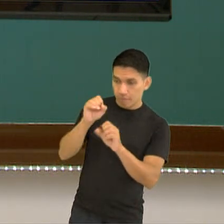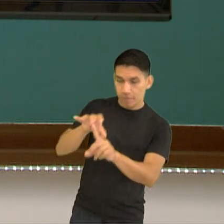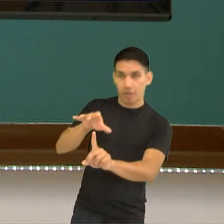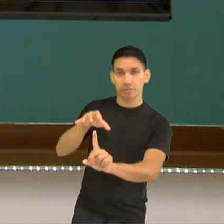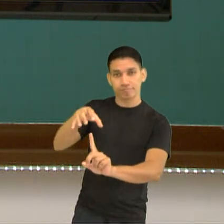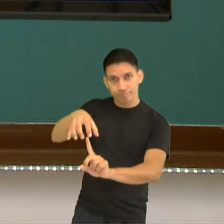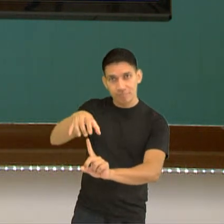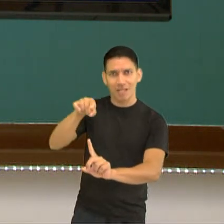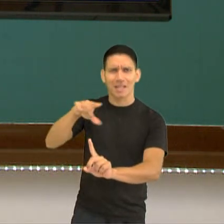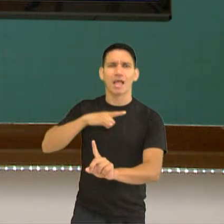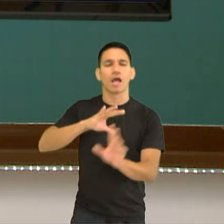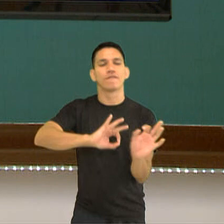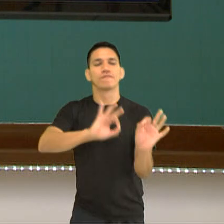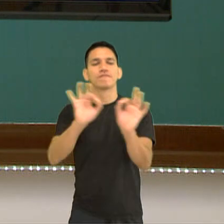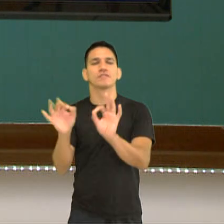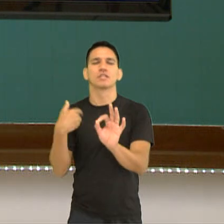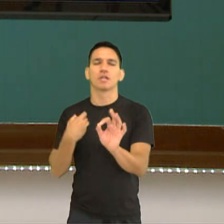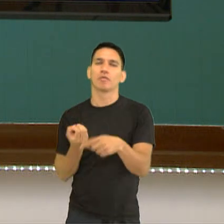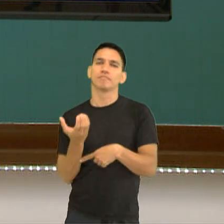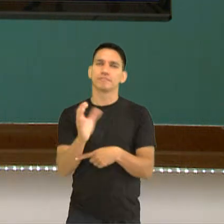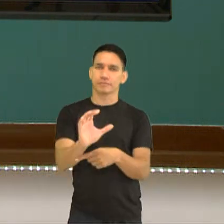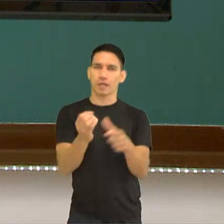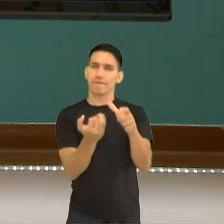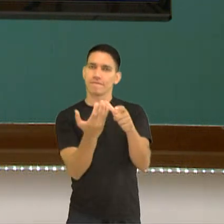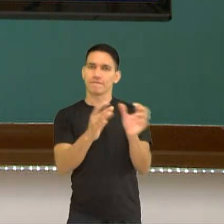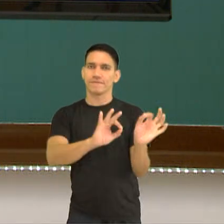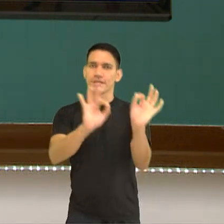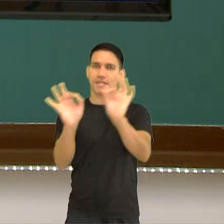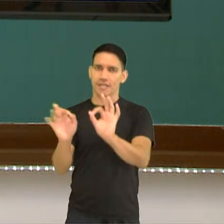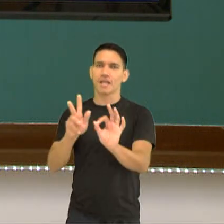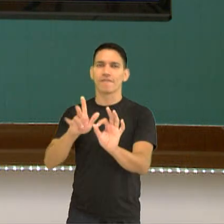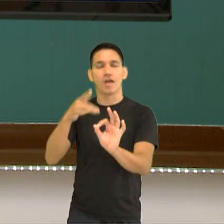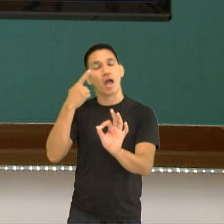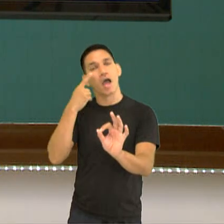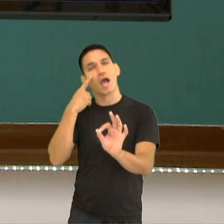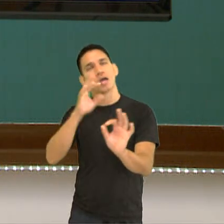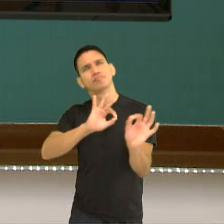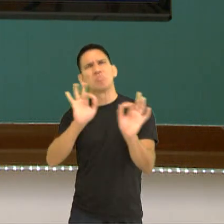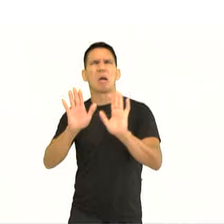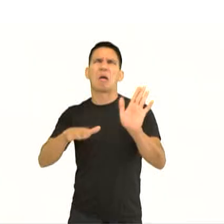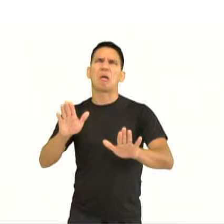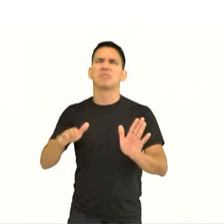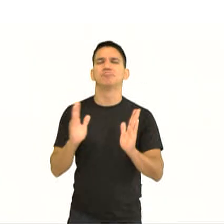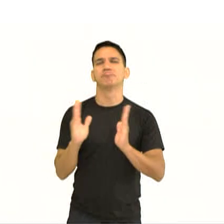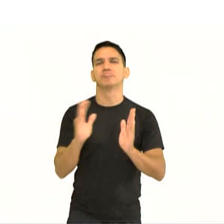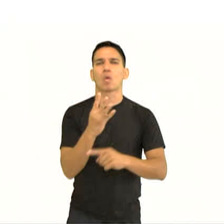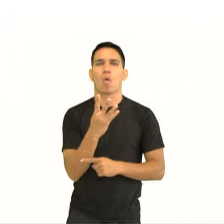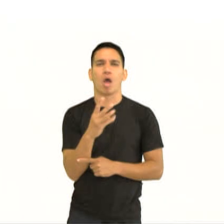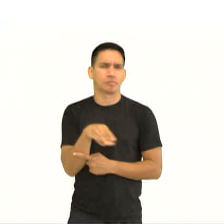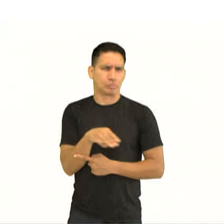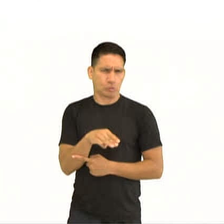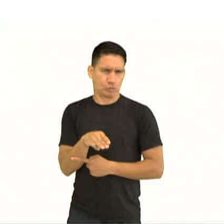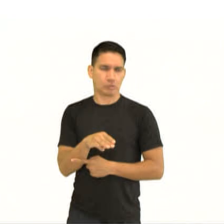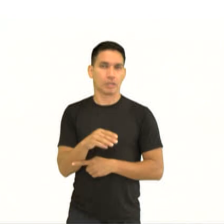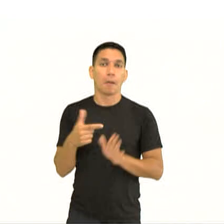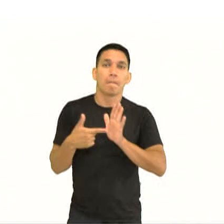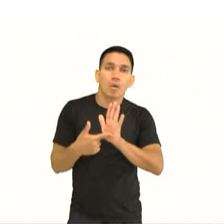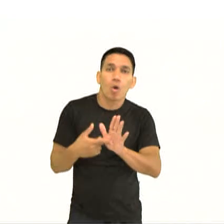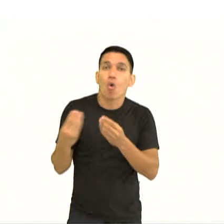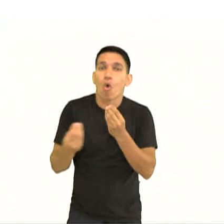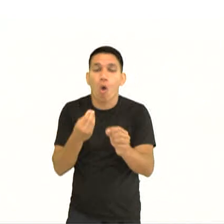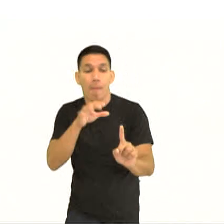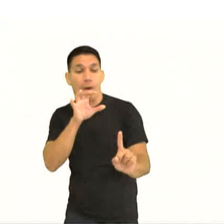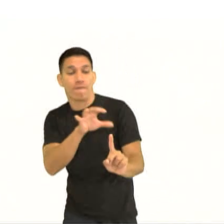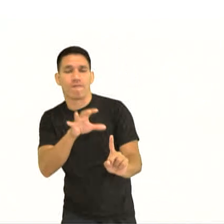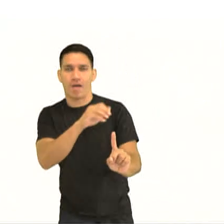bem curtinho aqui, deixei o QR Code que vai te levar para esse vídeo, são uns 4 minutinhos que conta justamente essa influência